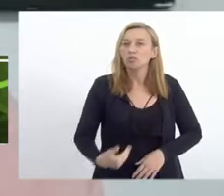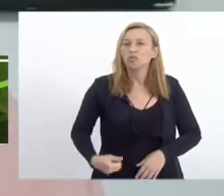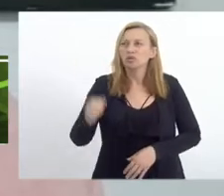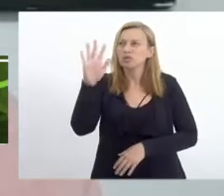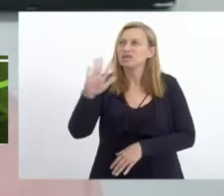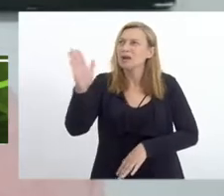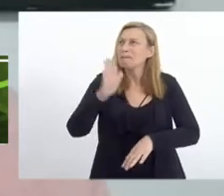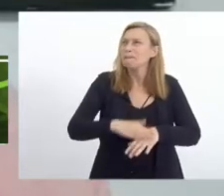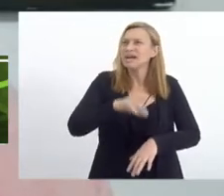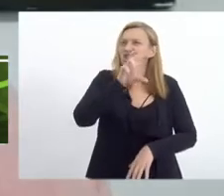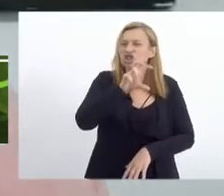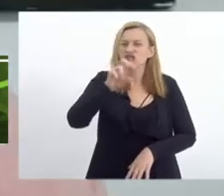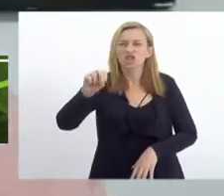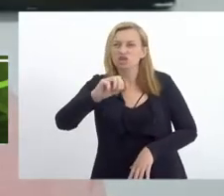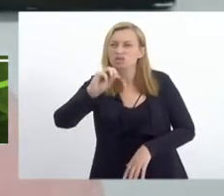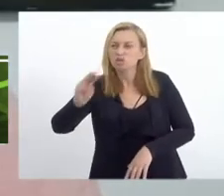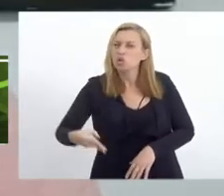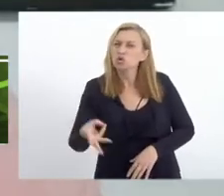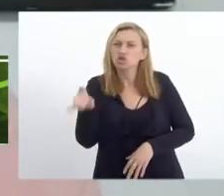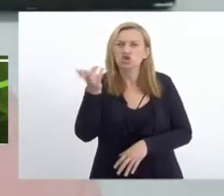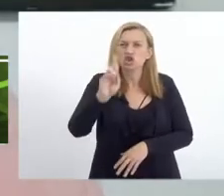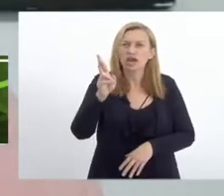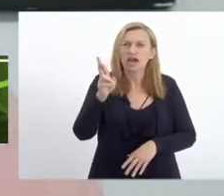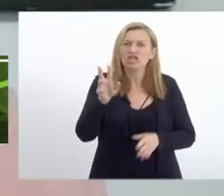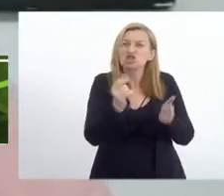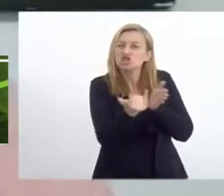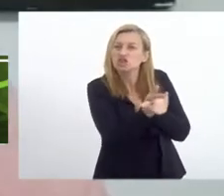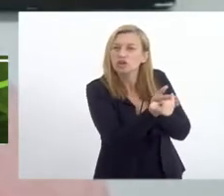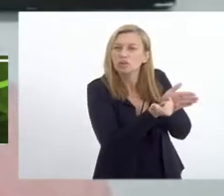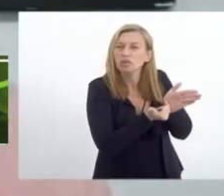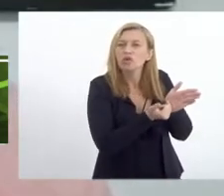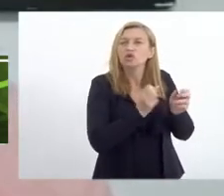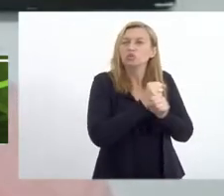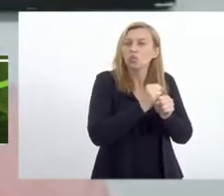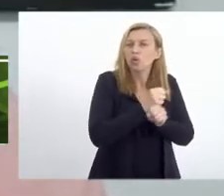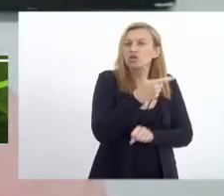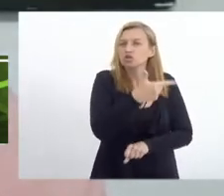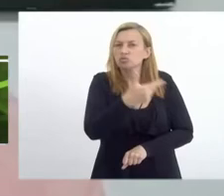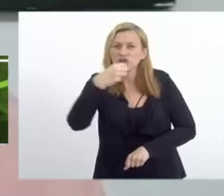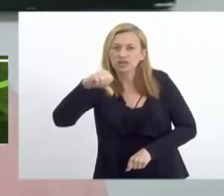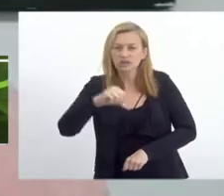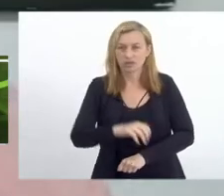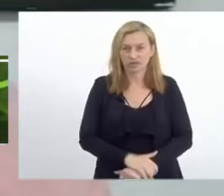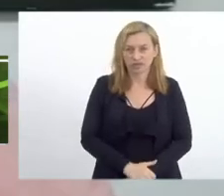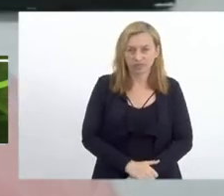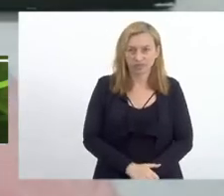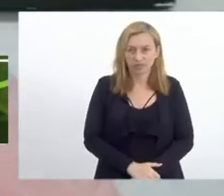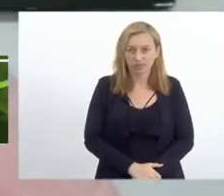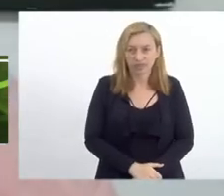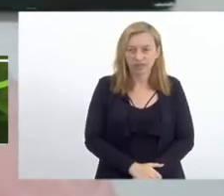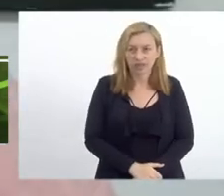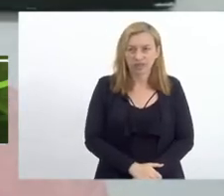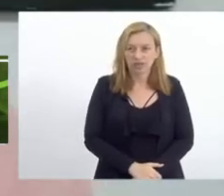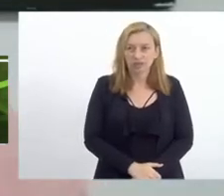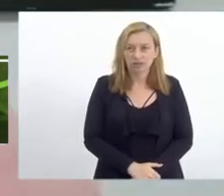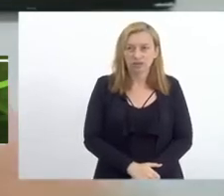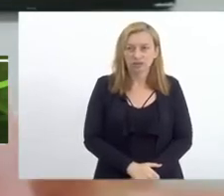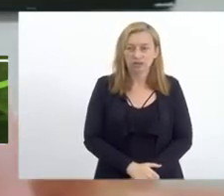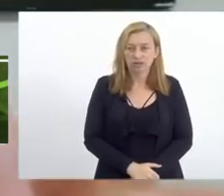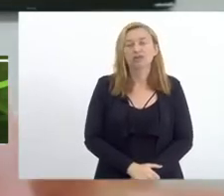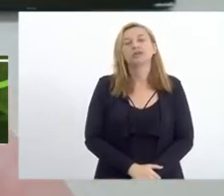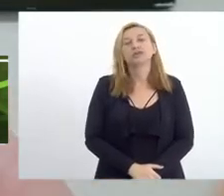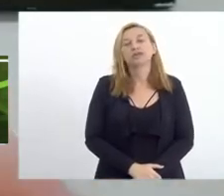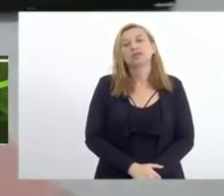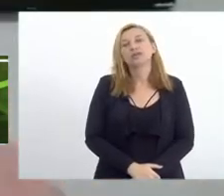de 500 milhões de reais de impostos no ano de 2019. Isso tem que ser, de